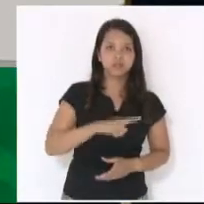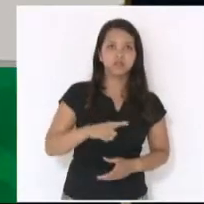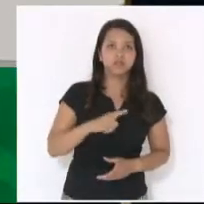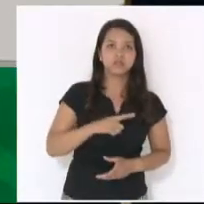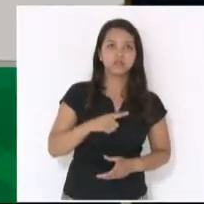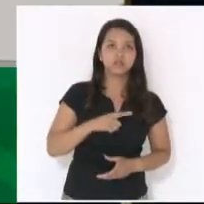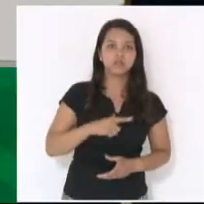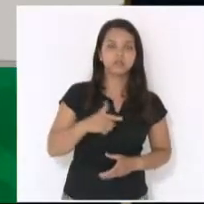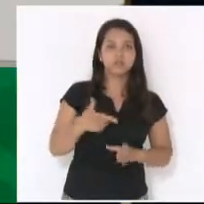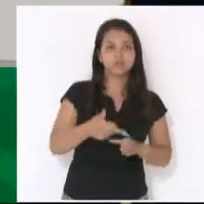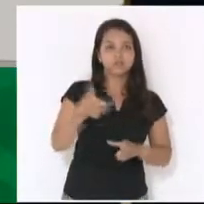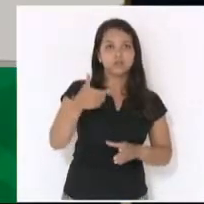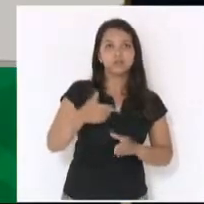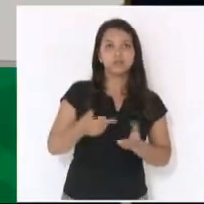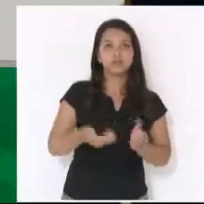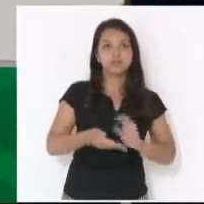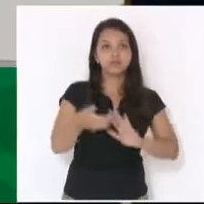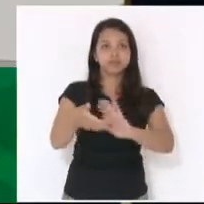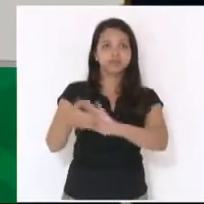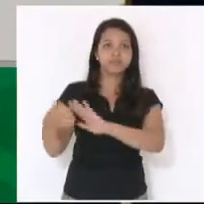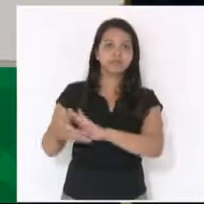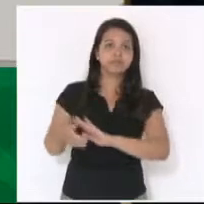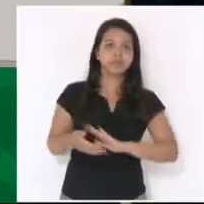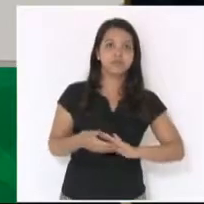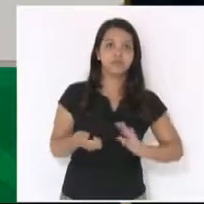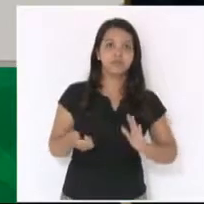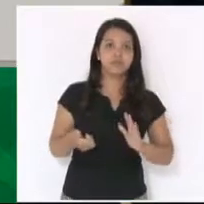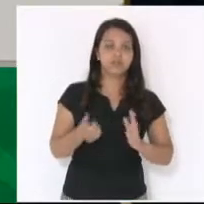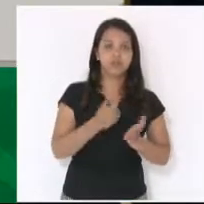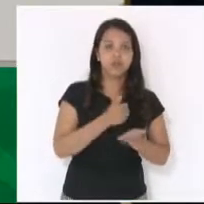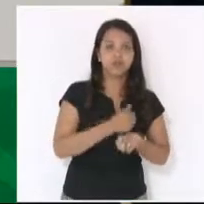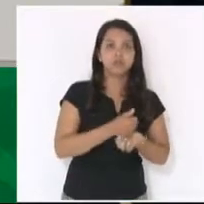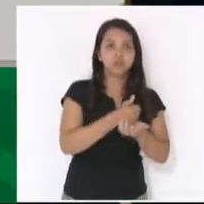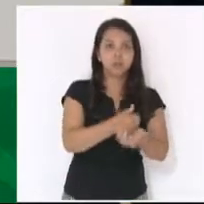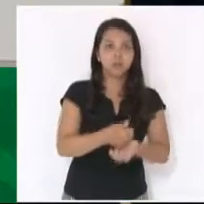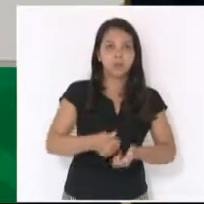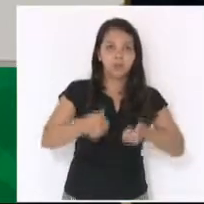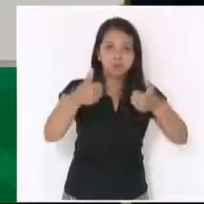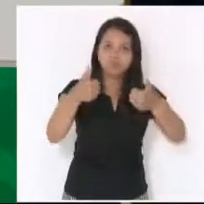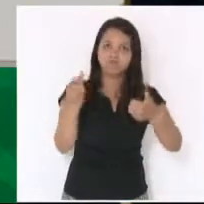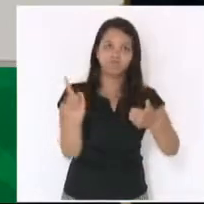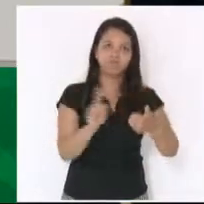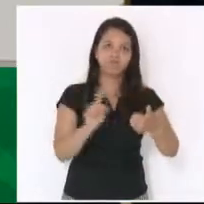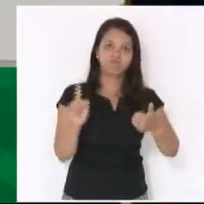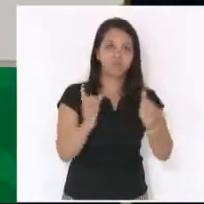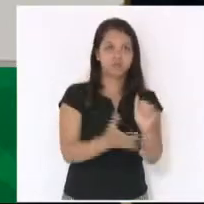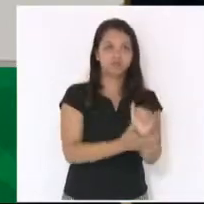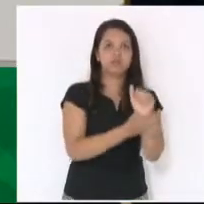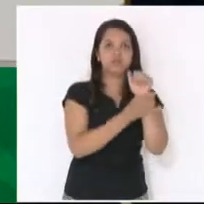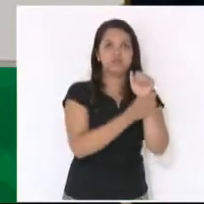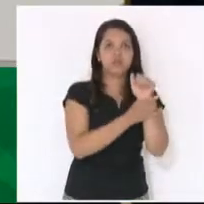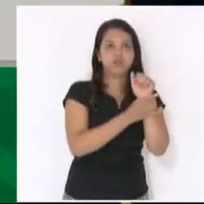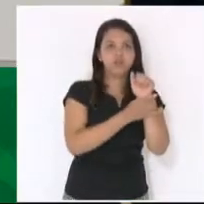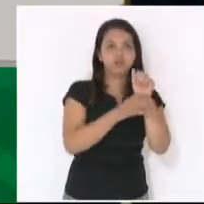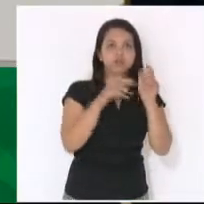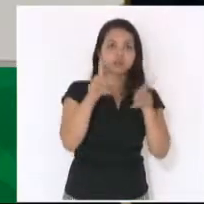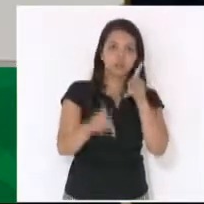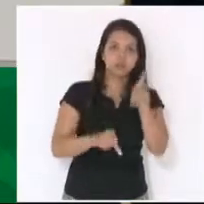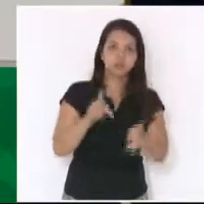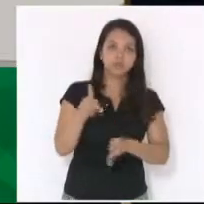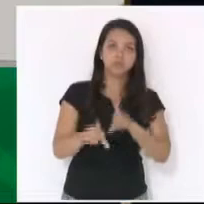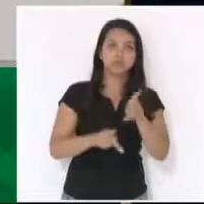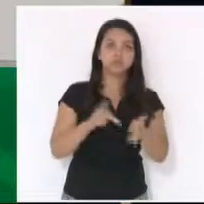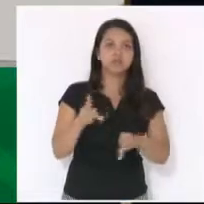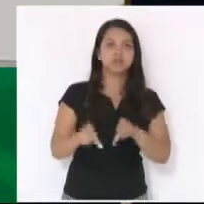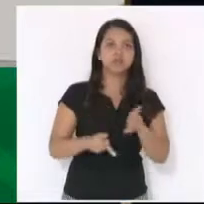desarmamento temos que são não trouxe resultados positivos para a segurança da população